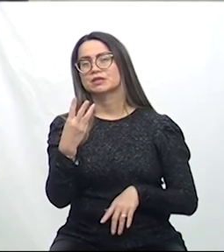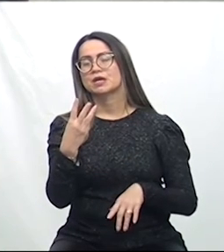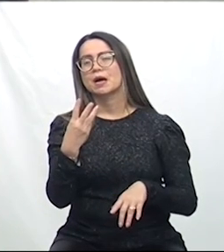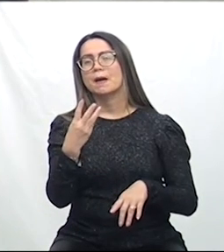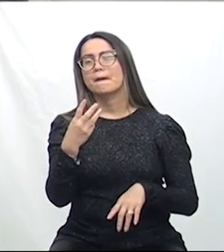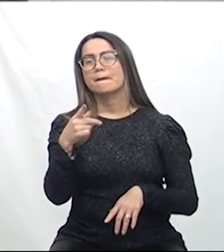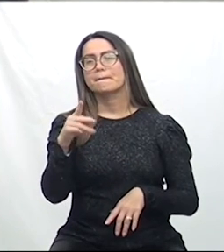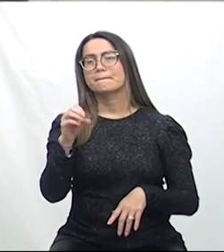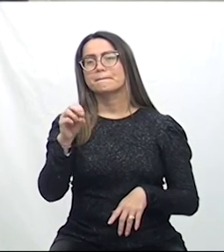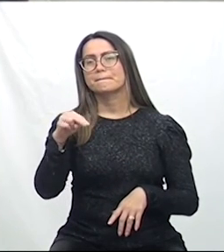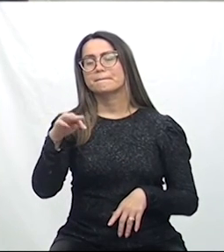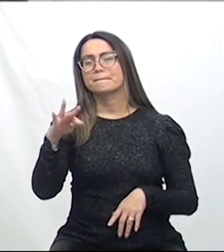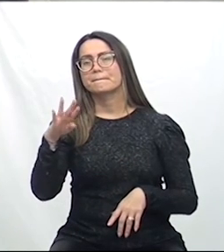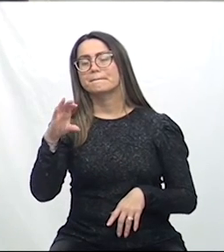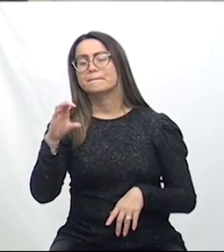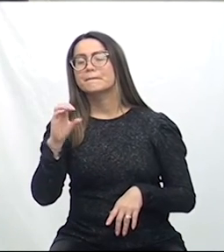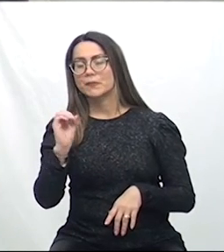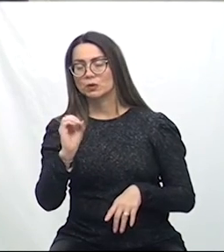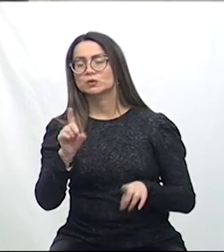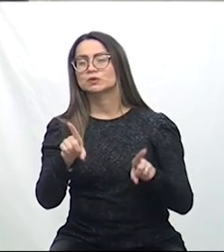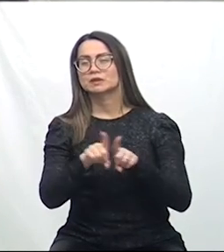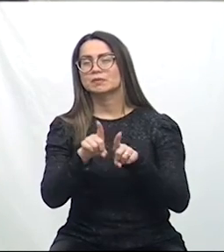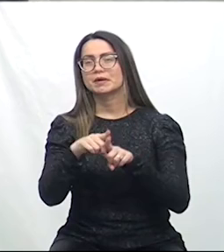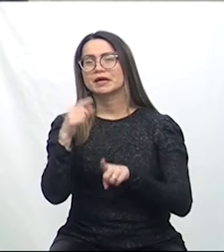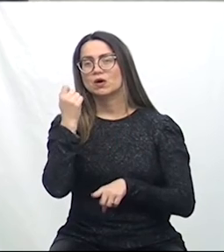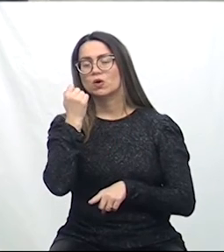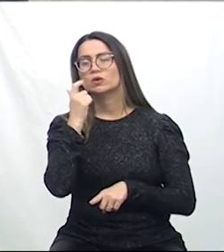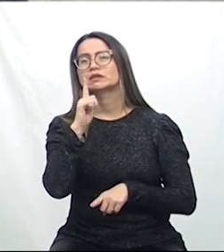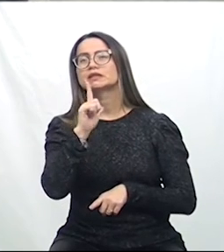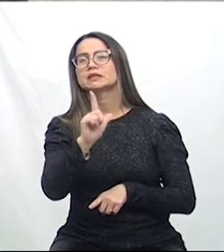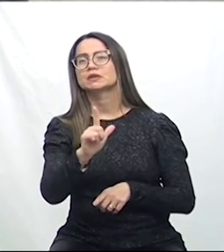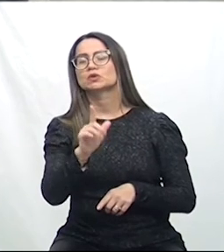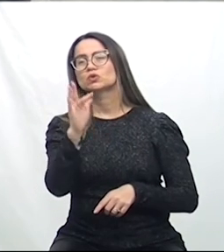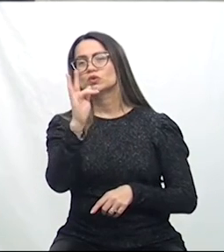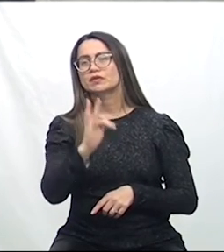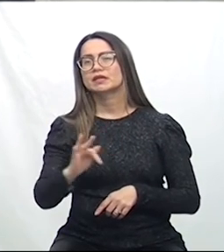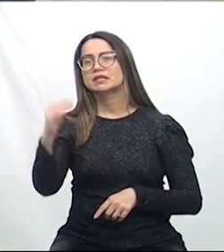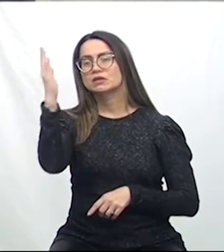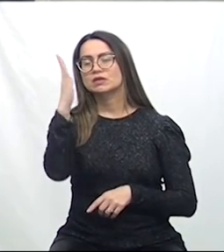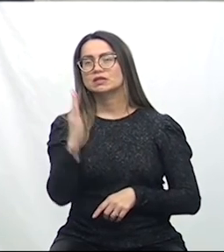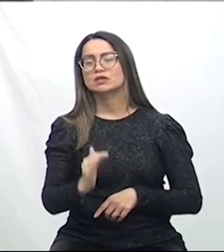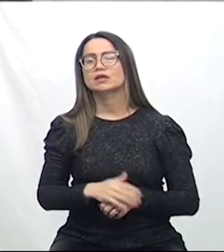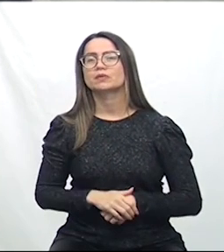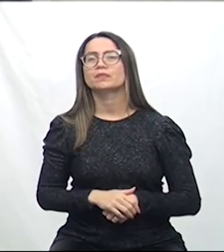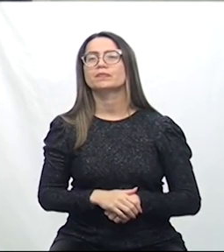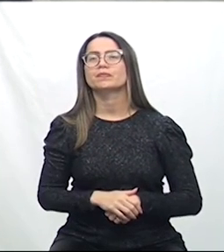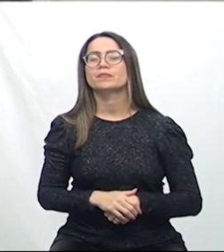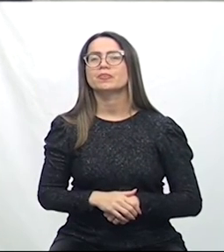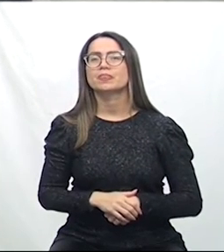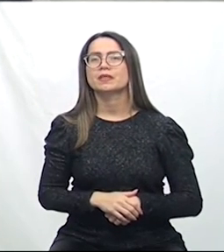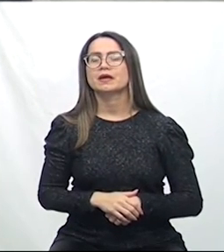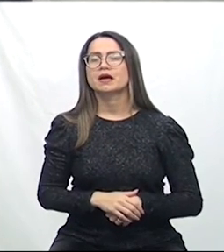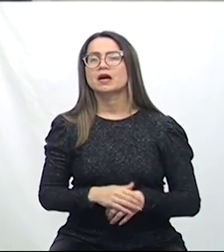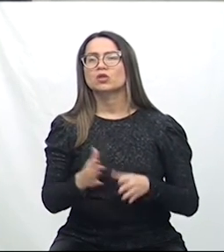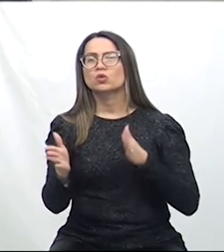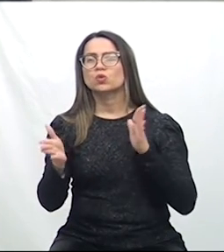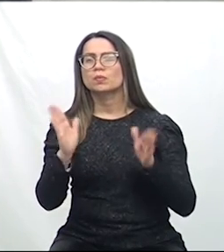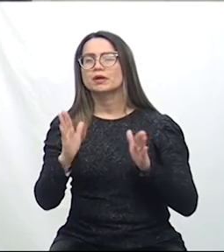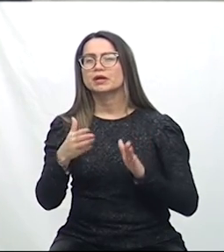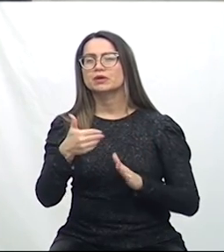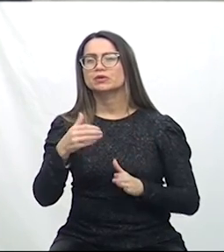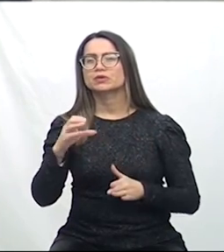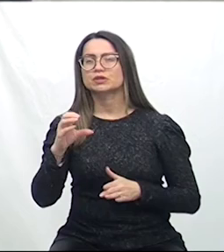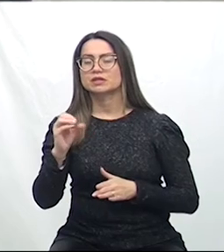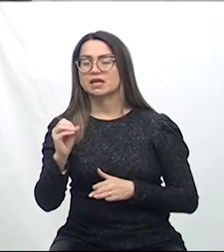Internacional de Xadrez. Na República Tcheca, o primeiro evento foi o Festival Internacional de Praga, entre 10 e 17 de junho, quando